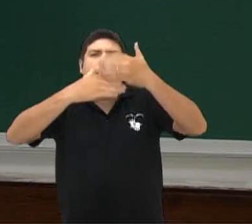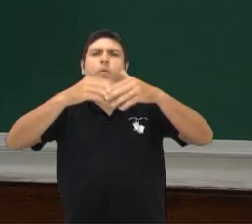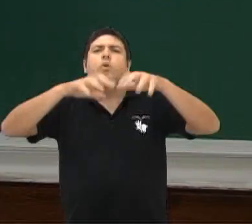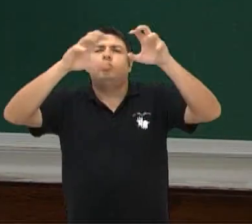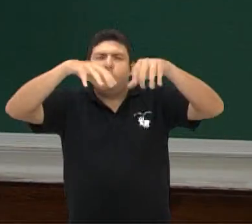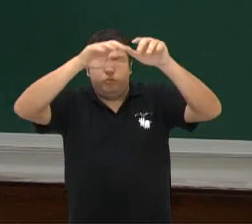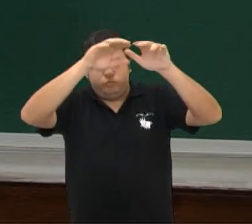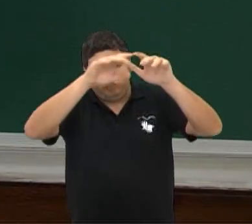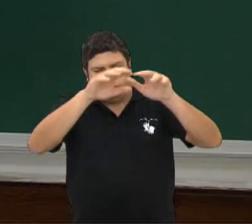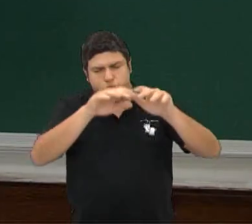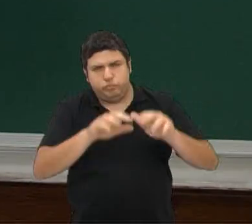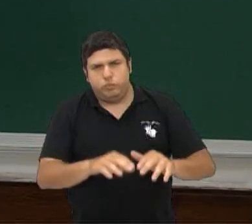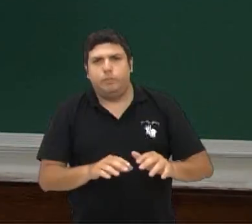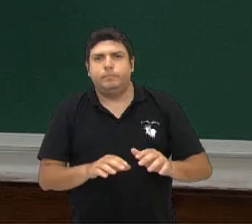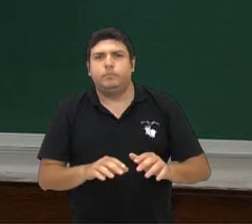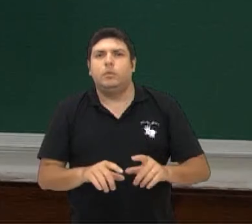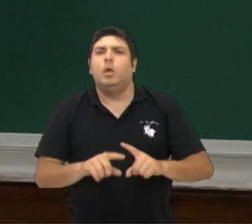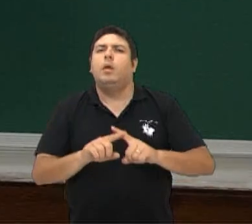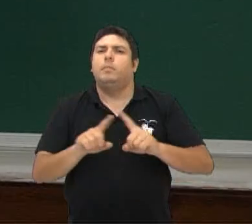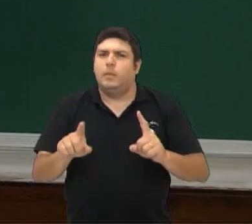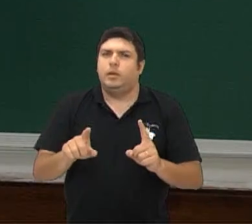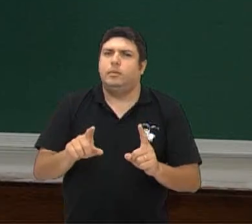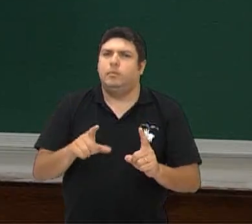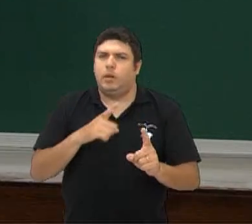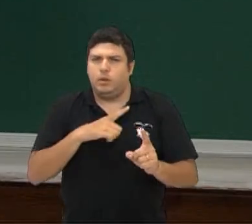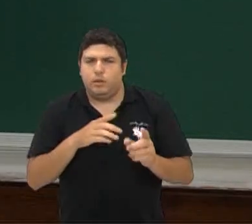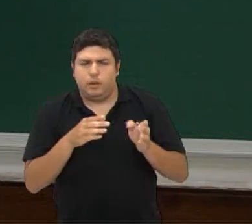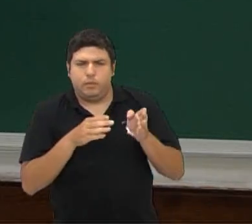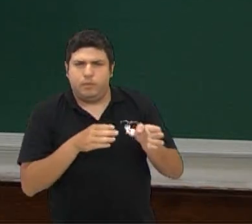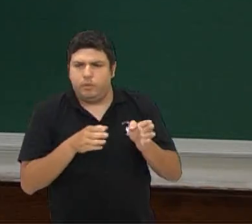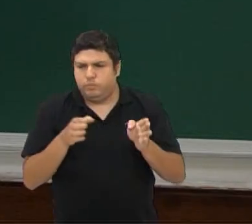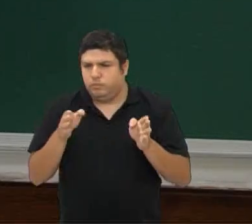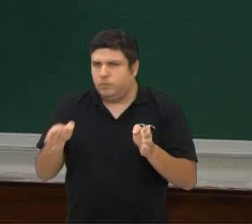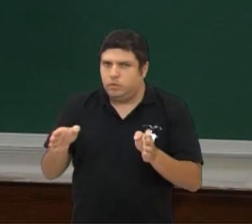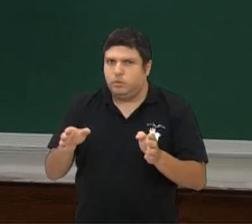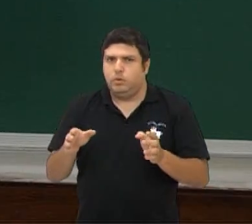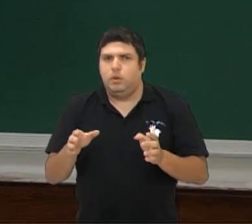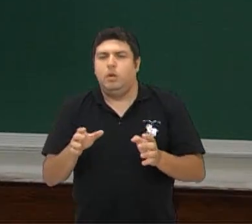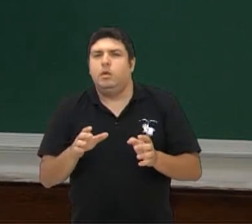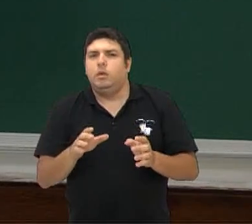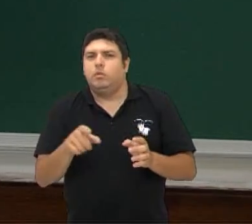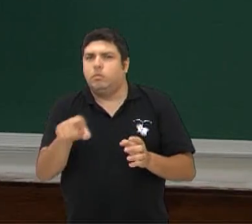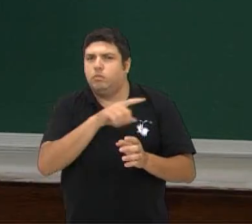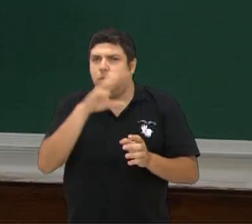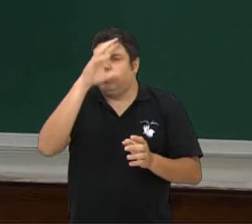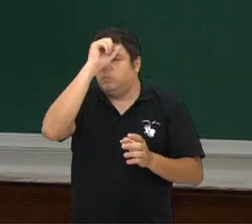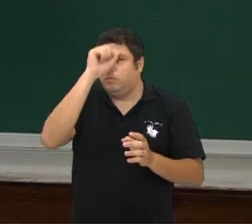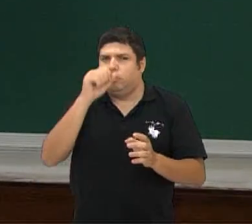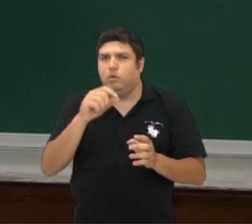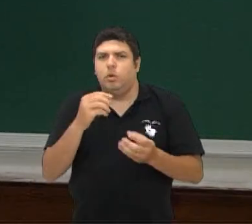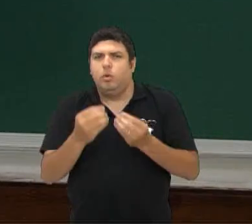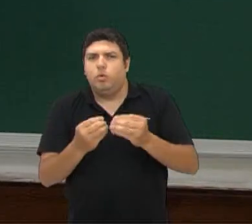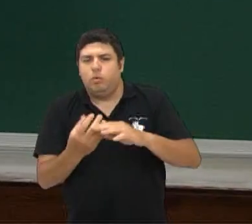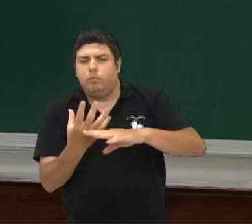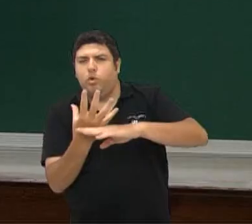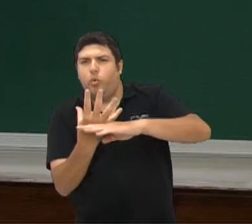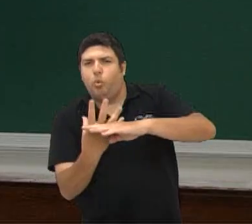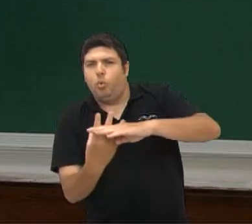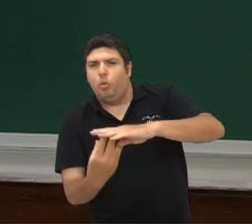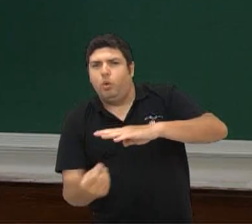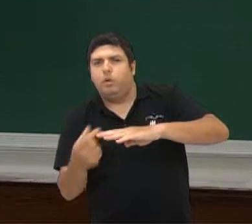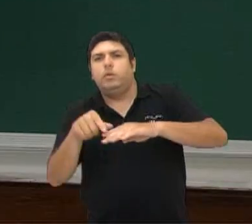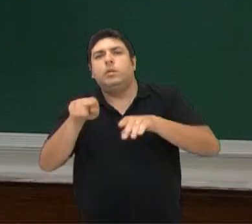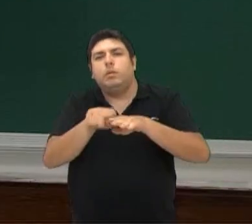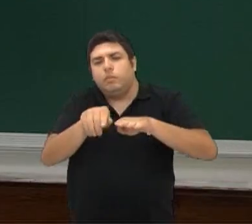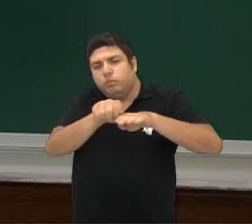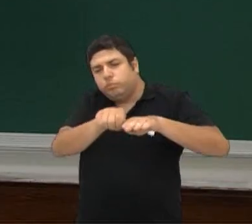volta, a precipitação. Mas, na verdade, tem mais dois processos, que não é falado lá no Fundamental, a infiltração e o escoamento, tá? Que a gente vai falar um pouquinho aqui